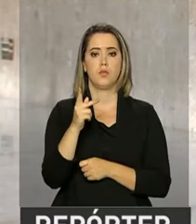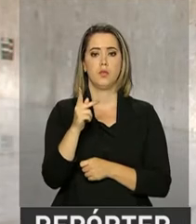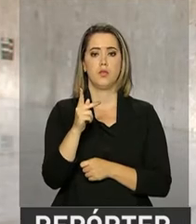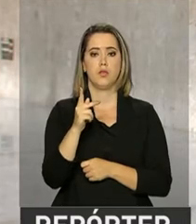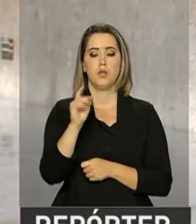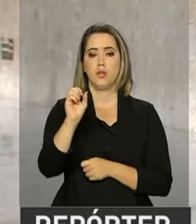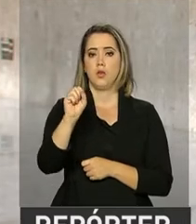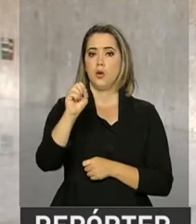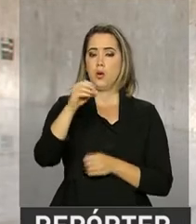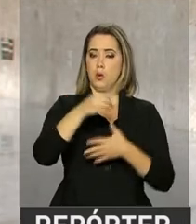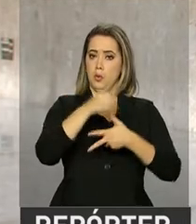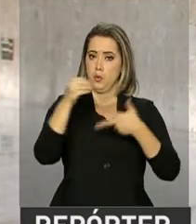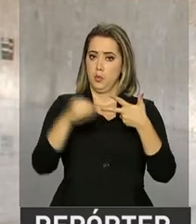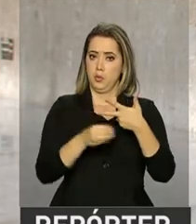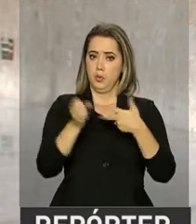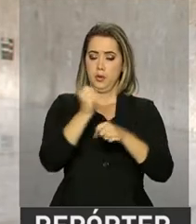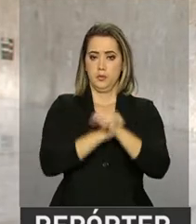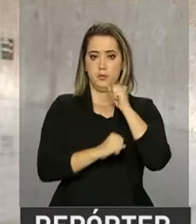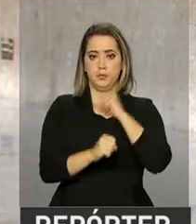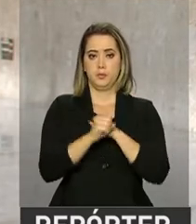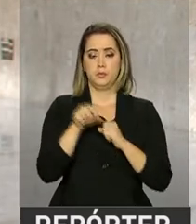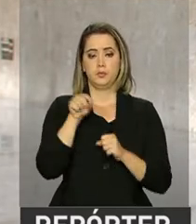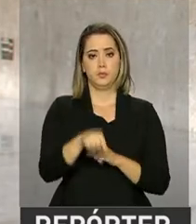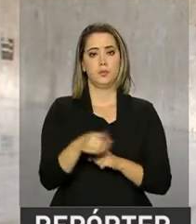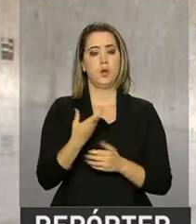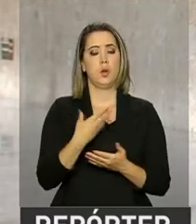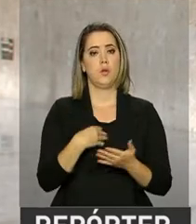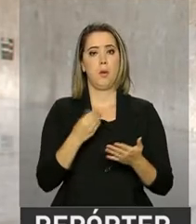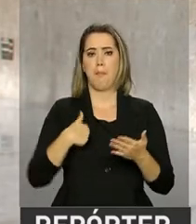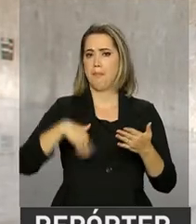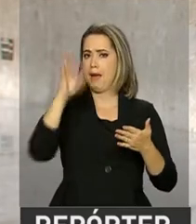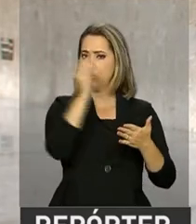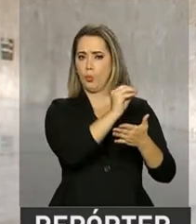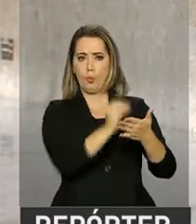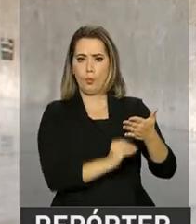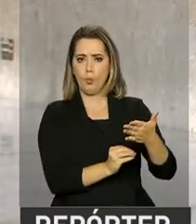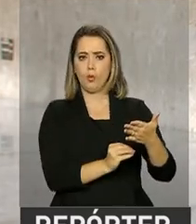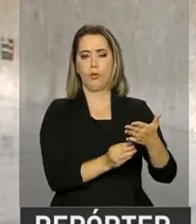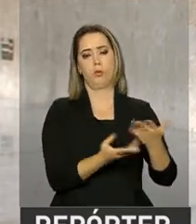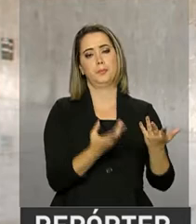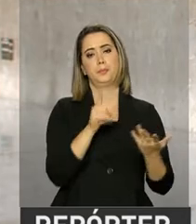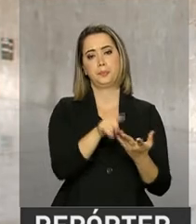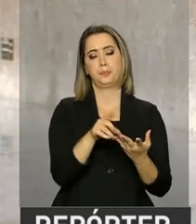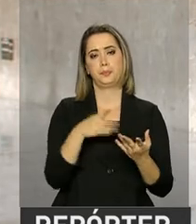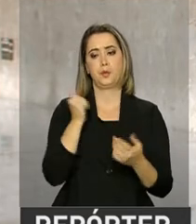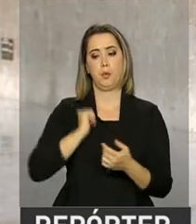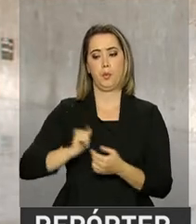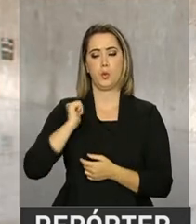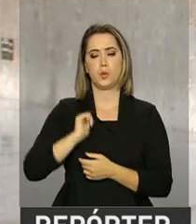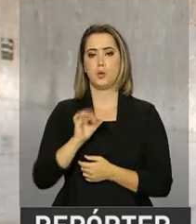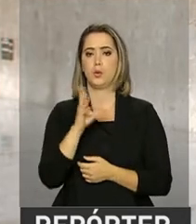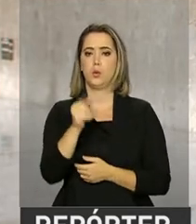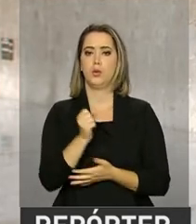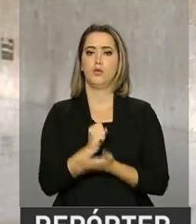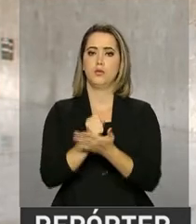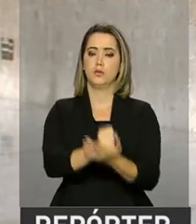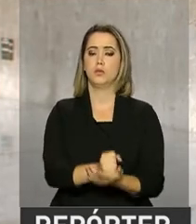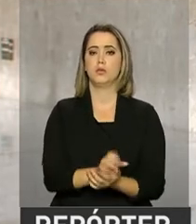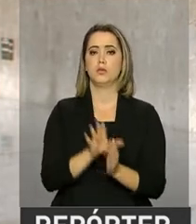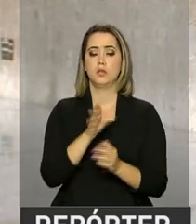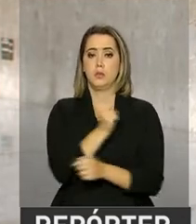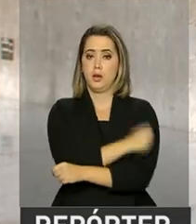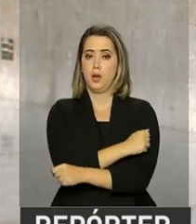ensino médio o enem do ano passado sem gerar na redação as bolsas integrais são oferecidas para estudantes